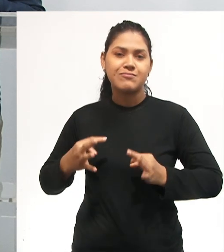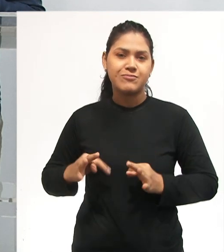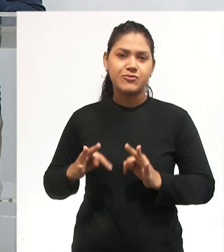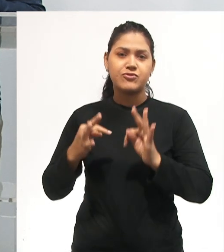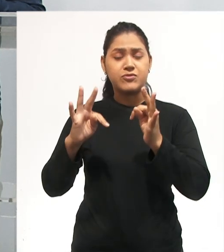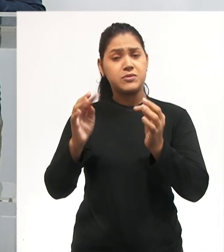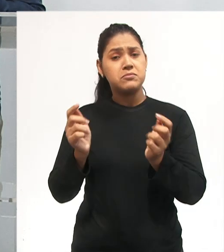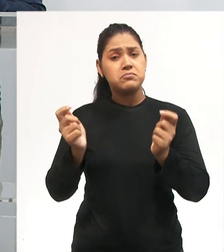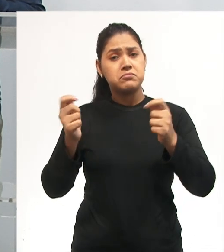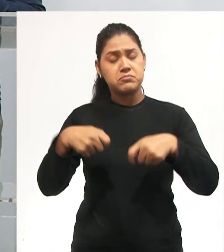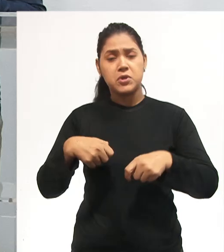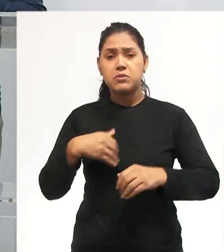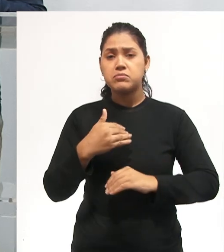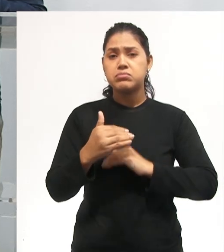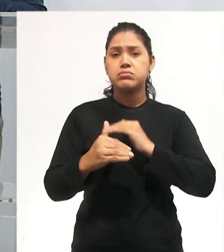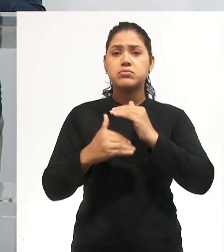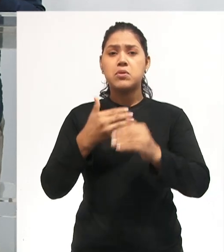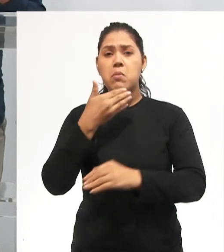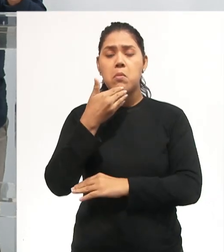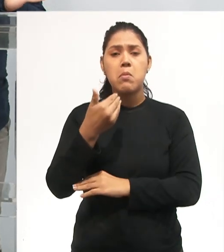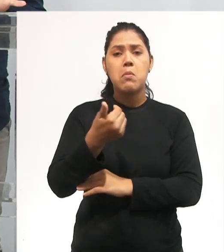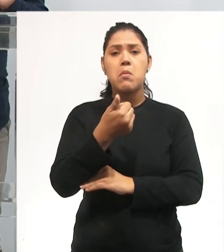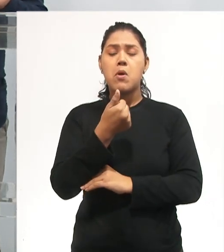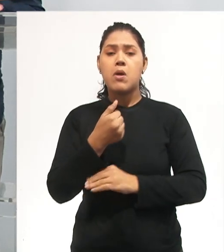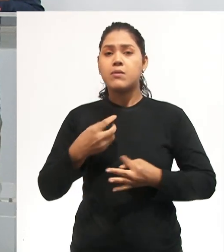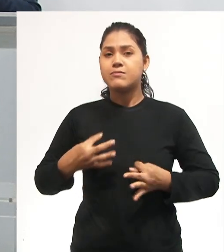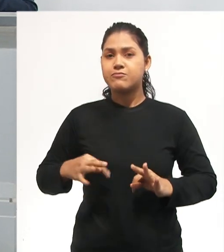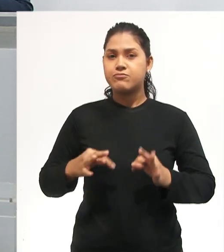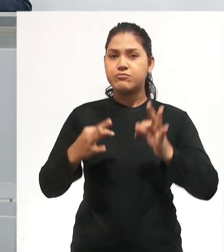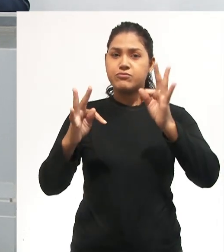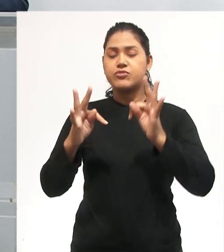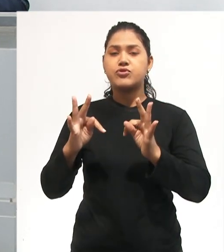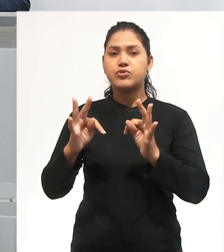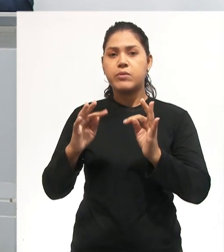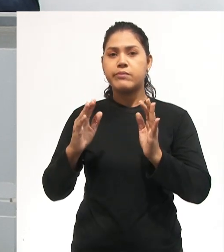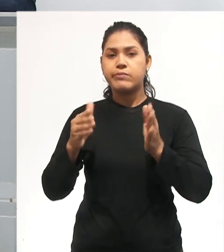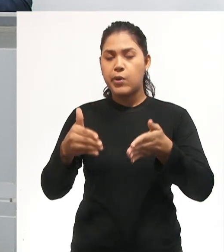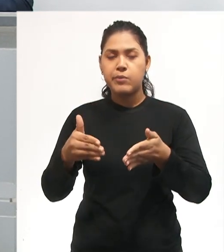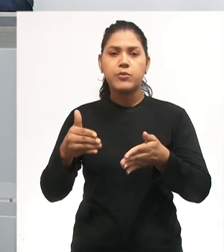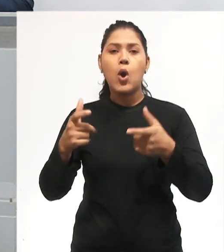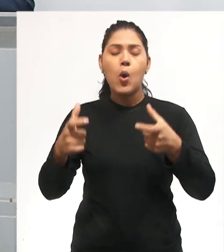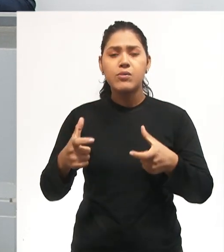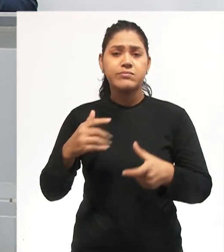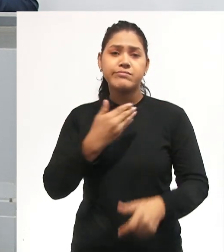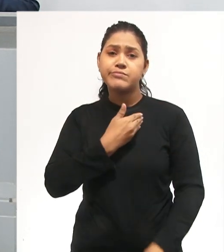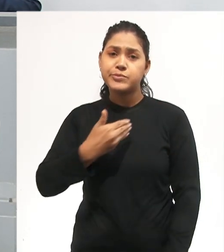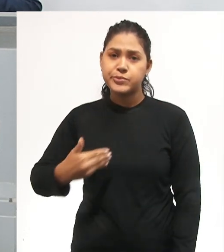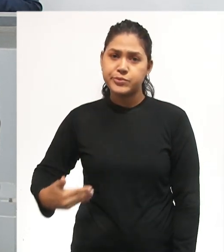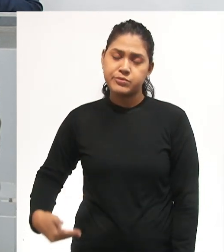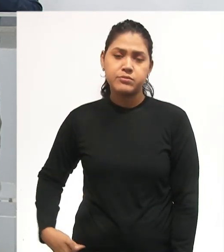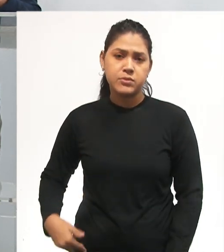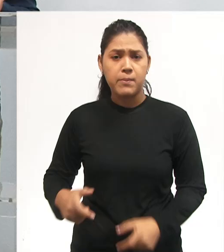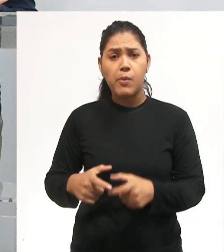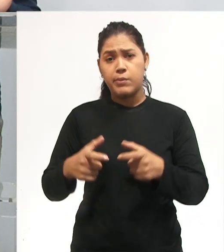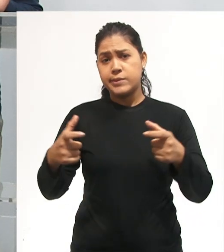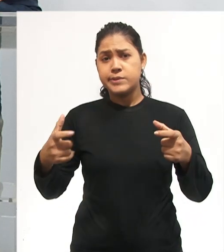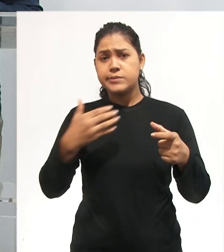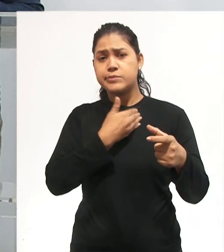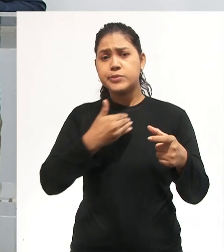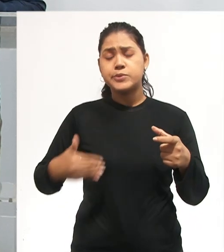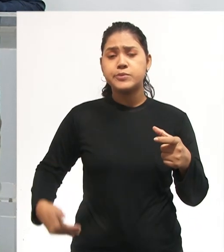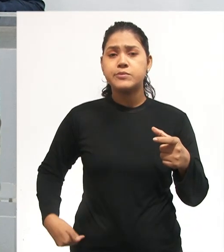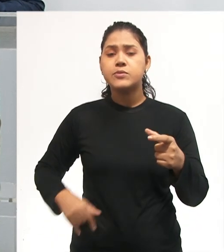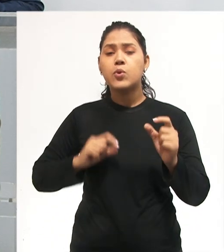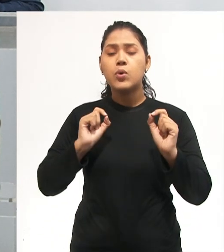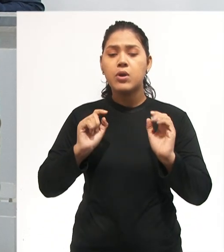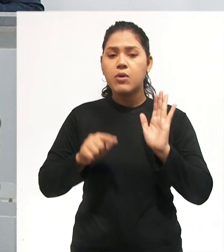subsidiar o desenvolvimento de tecnologias a serem aplicadas no próprio setor público, né, a maioria delas, em prol